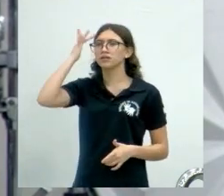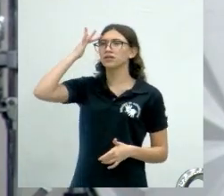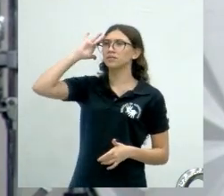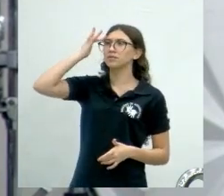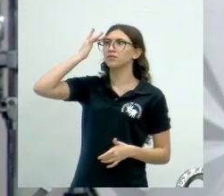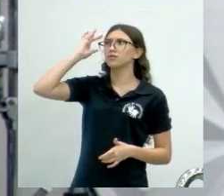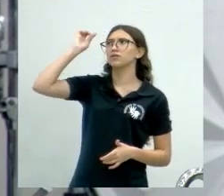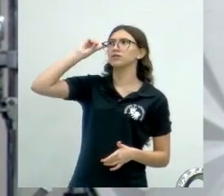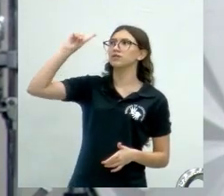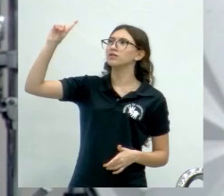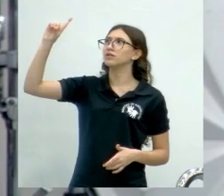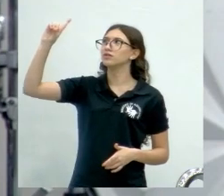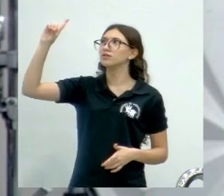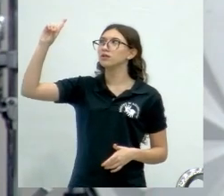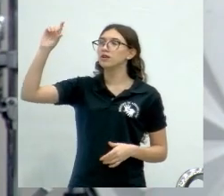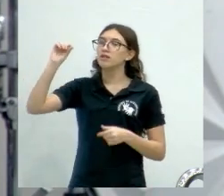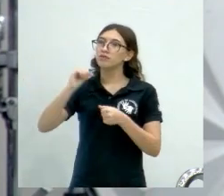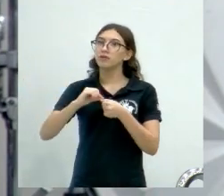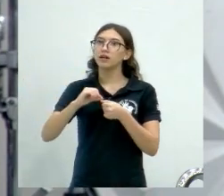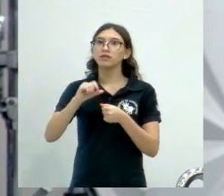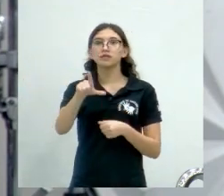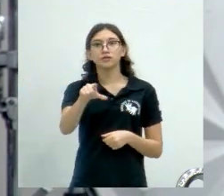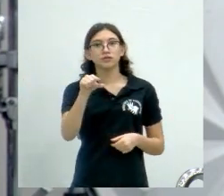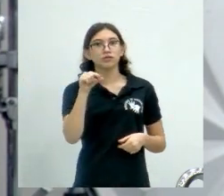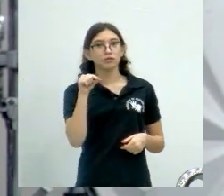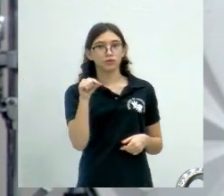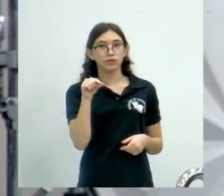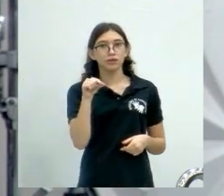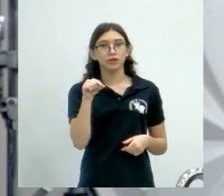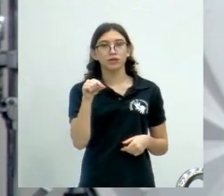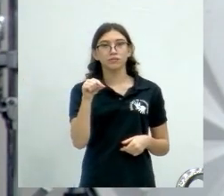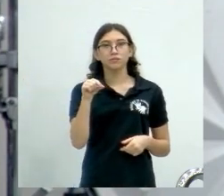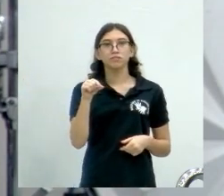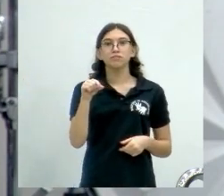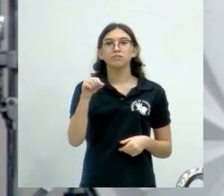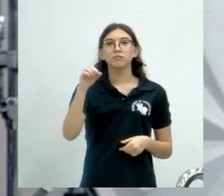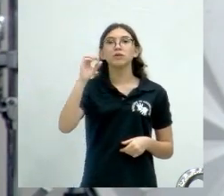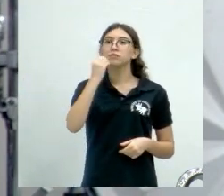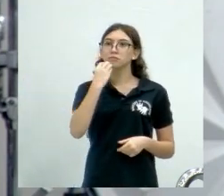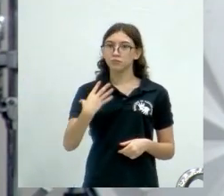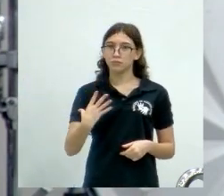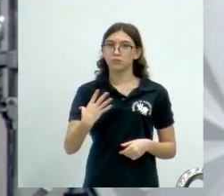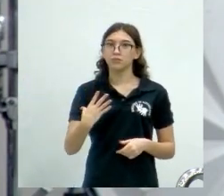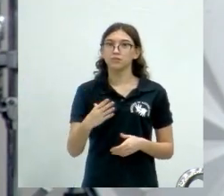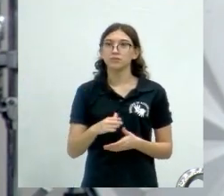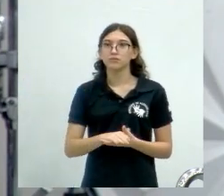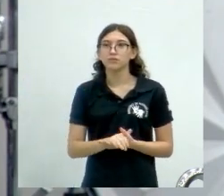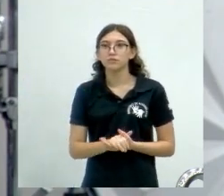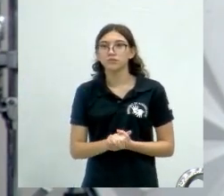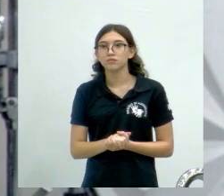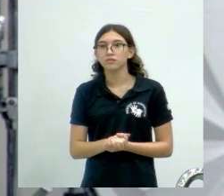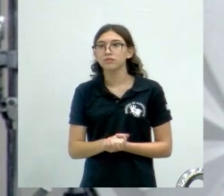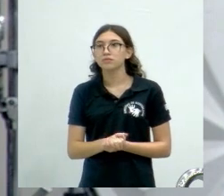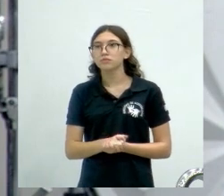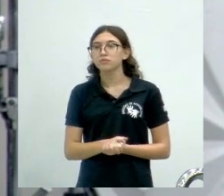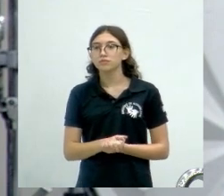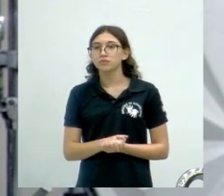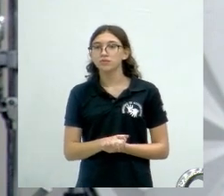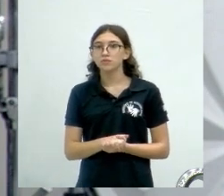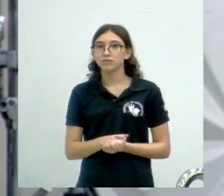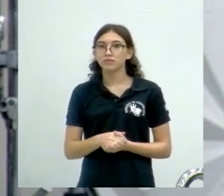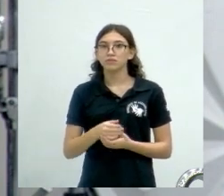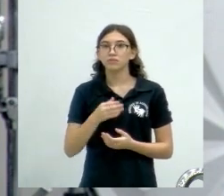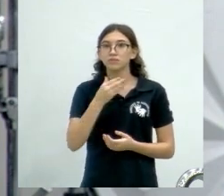tem um autor, o Kidner, na verdade comentarista bíblico, que ele traz como ilustração para essa ideia do sekel, da